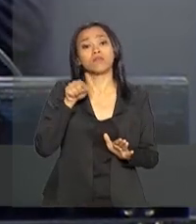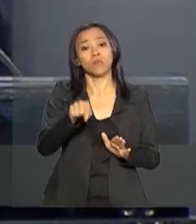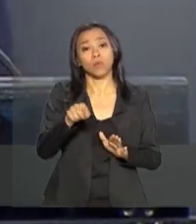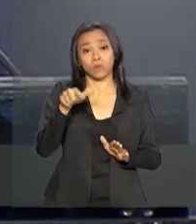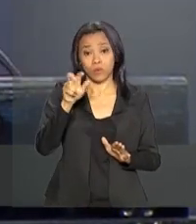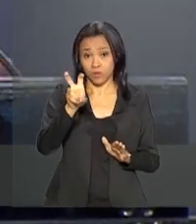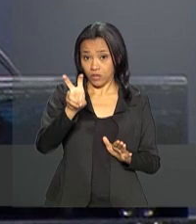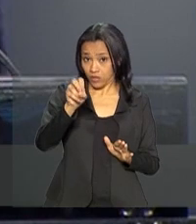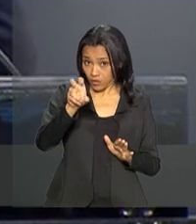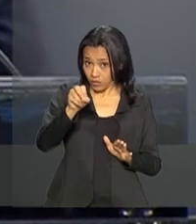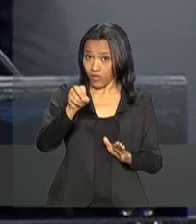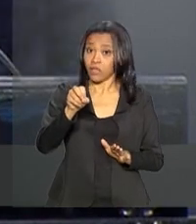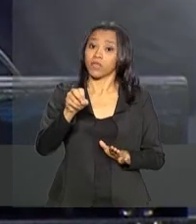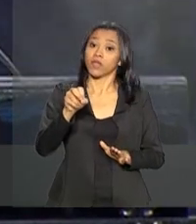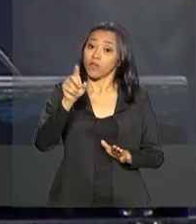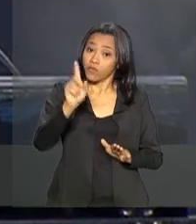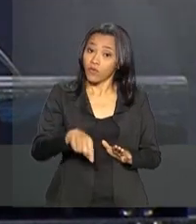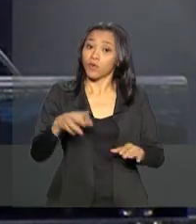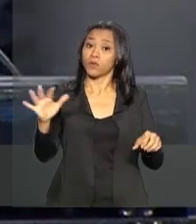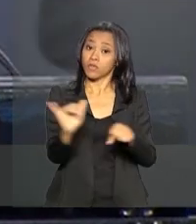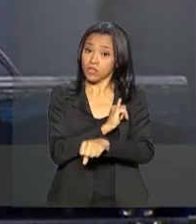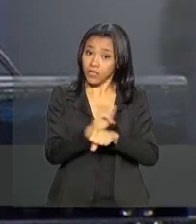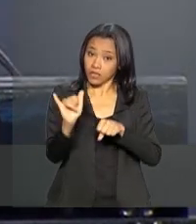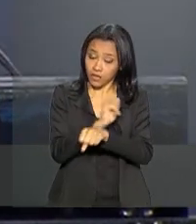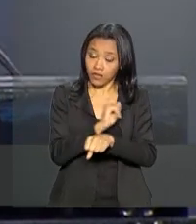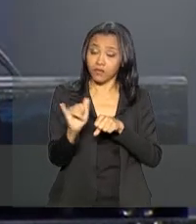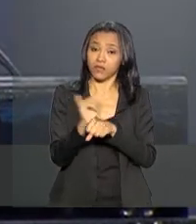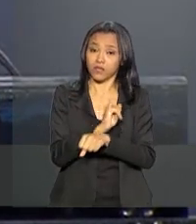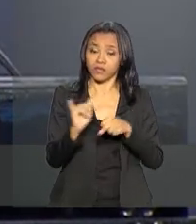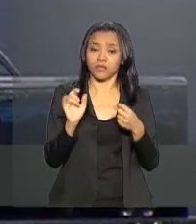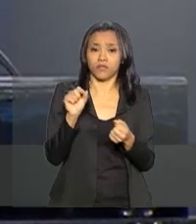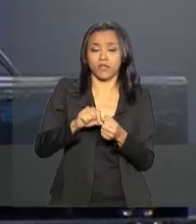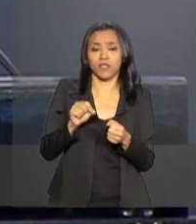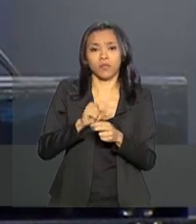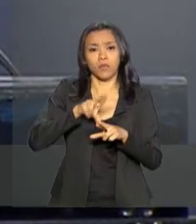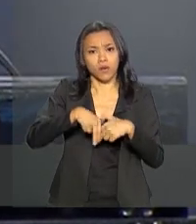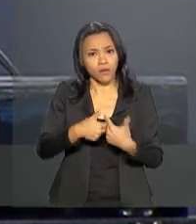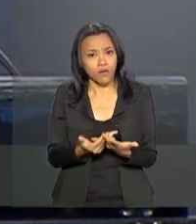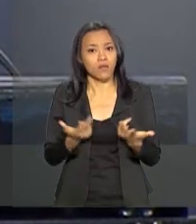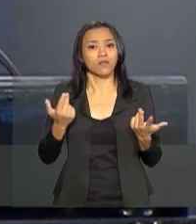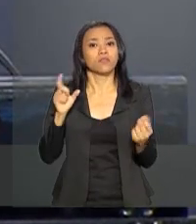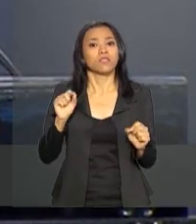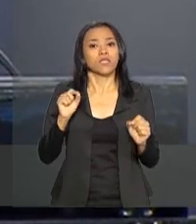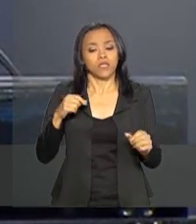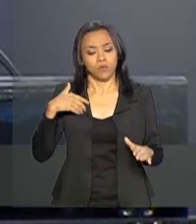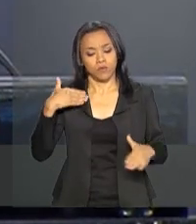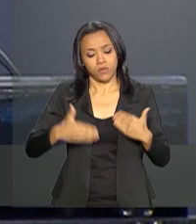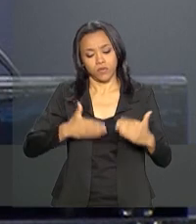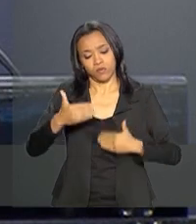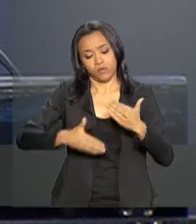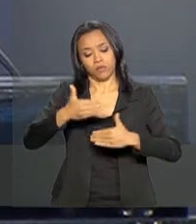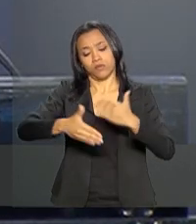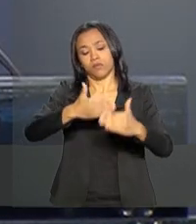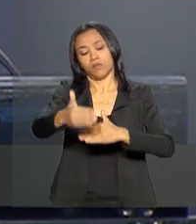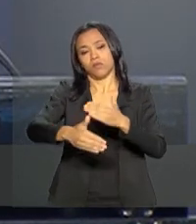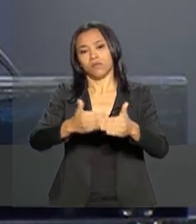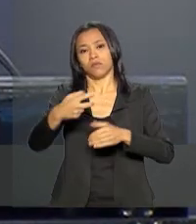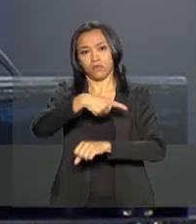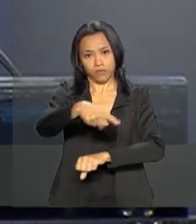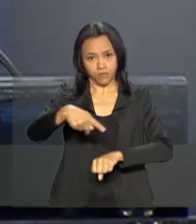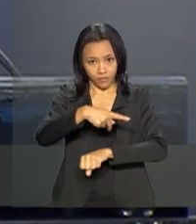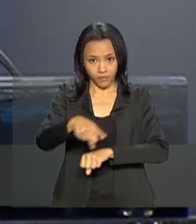6,50%. Foram medidas tomadas com vistas ao desenvolvimento do país, não